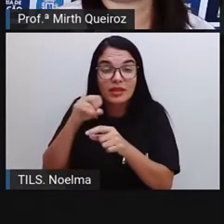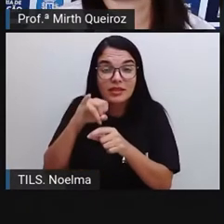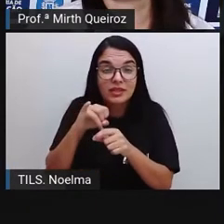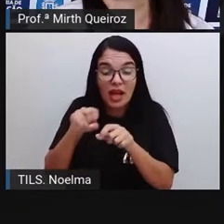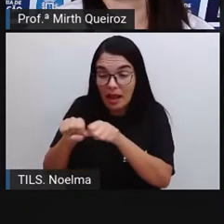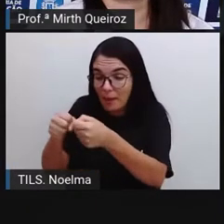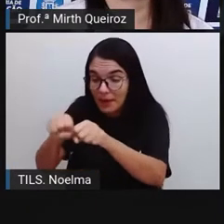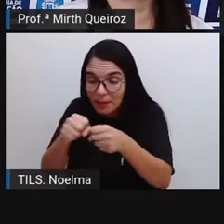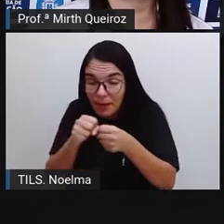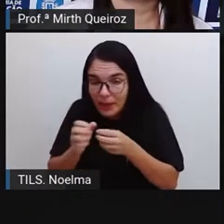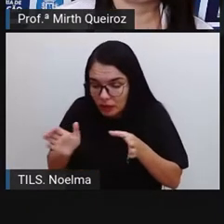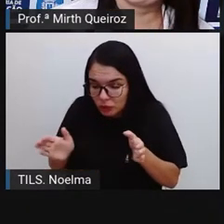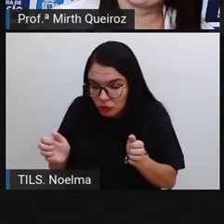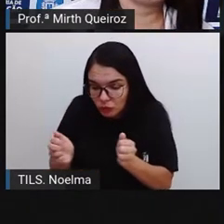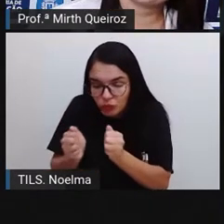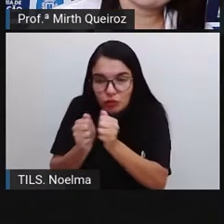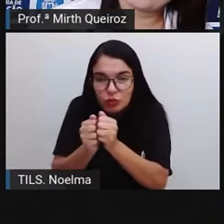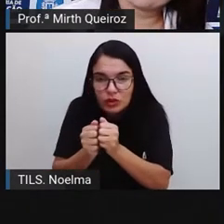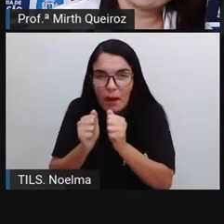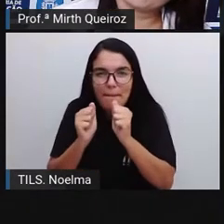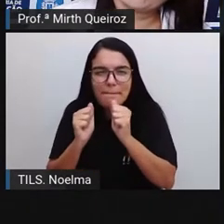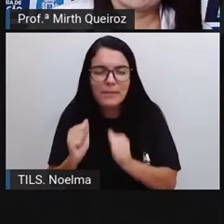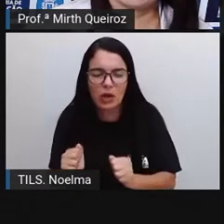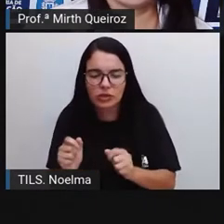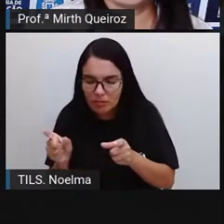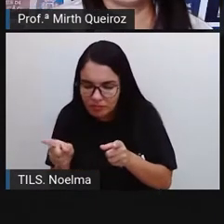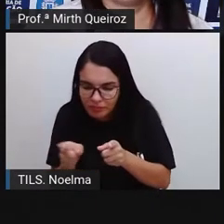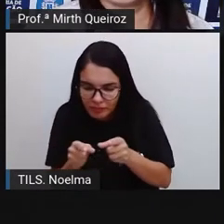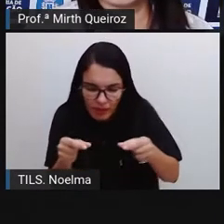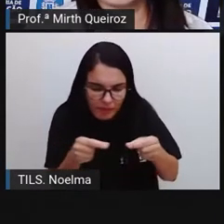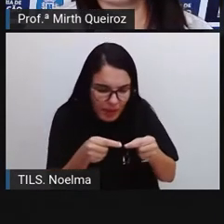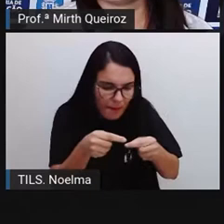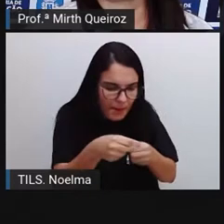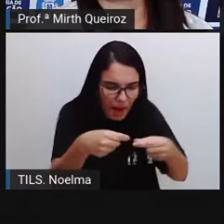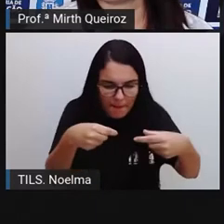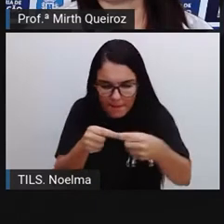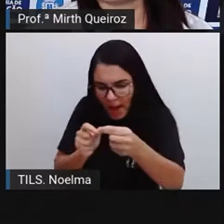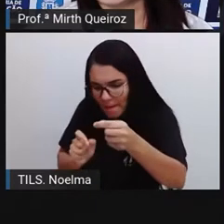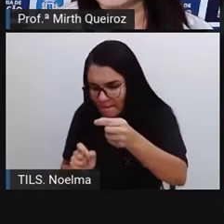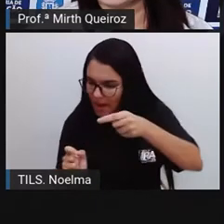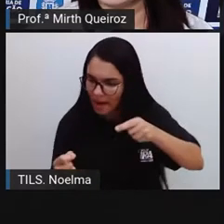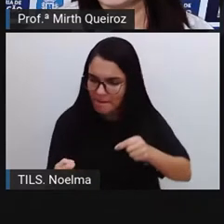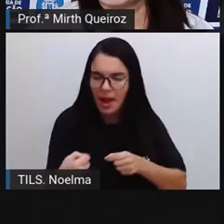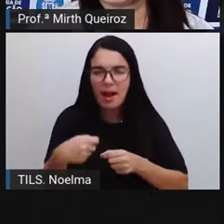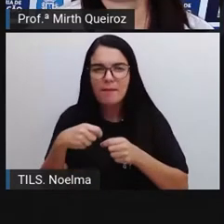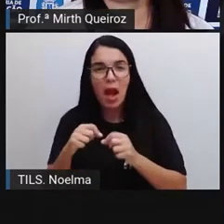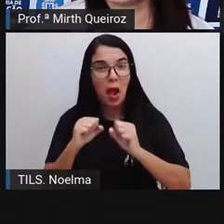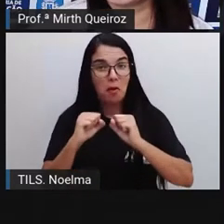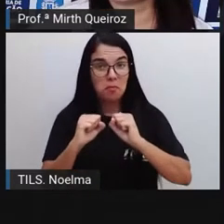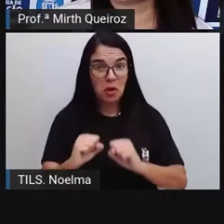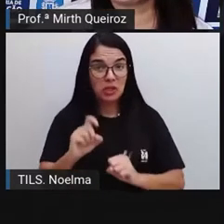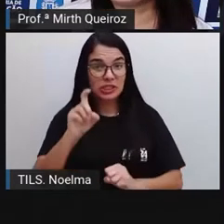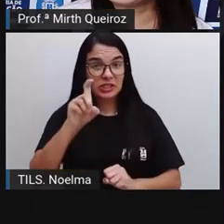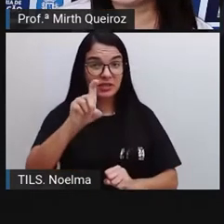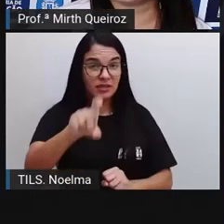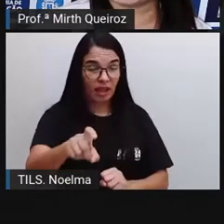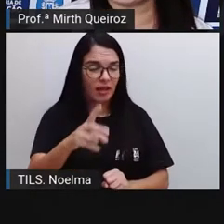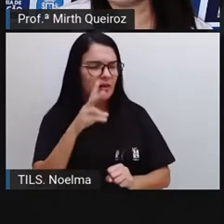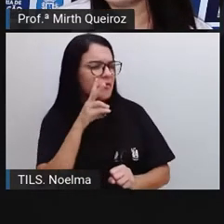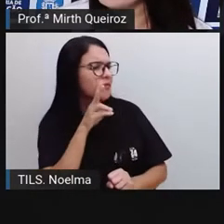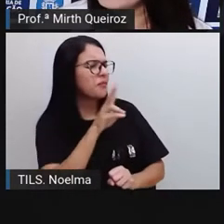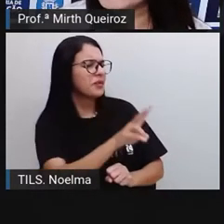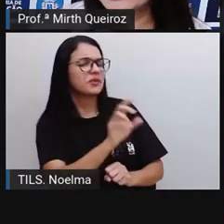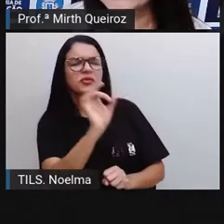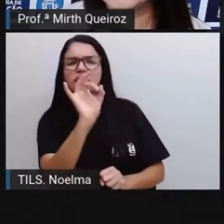um padrão que pode ser abstrato ou representacional. É uma arte